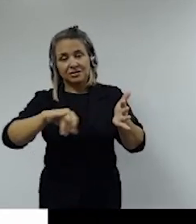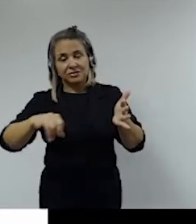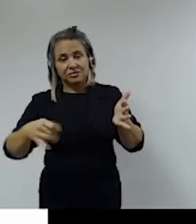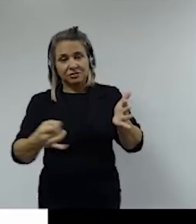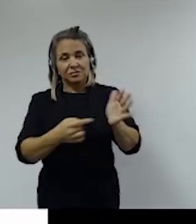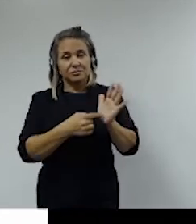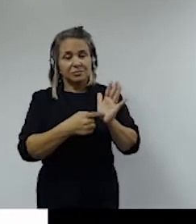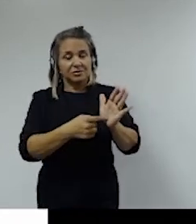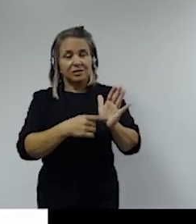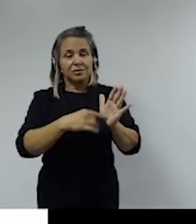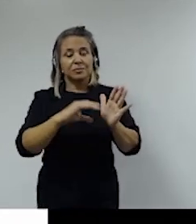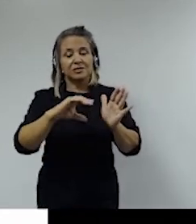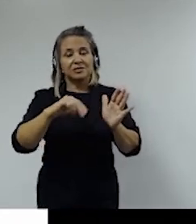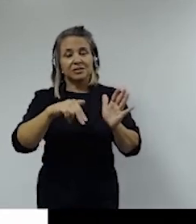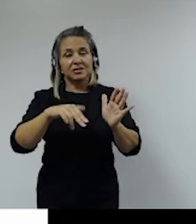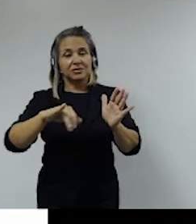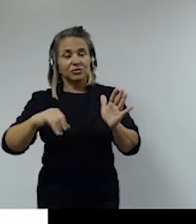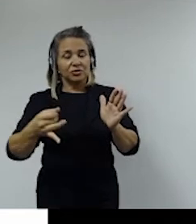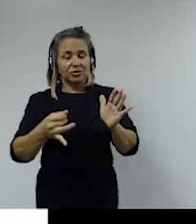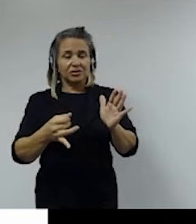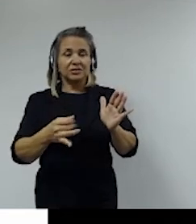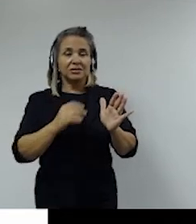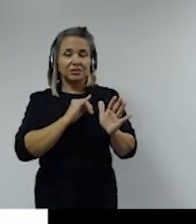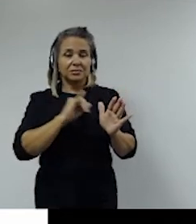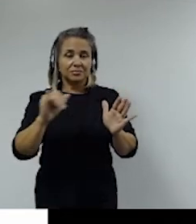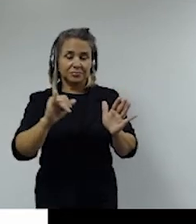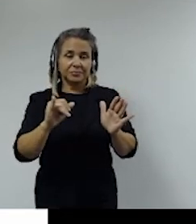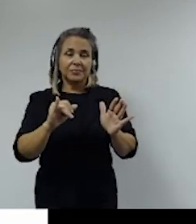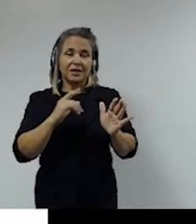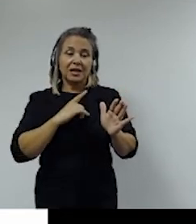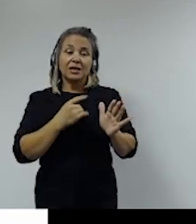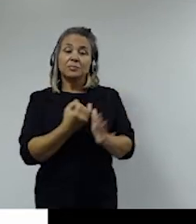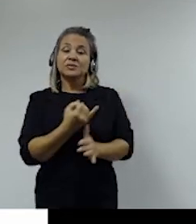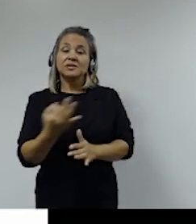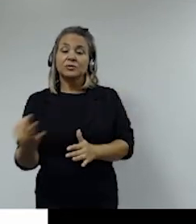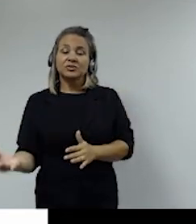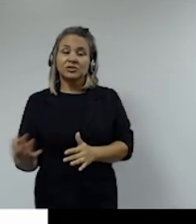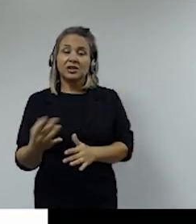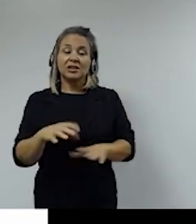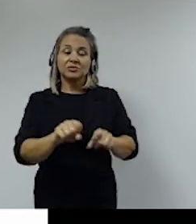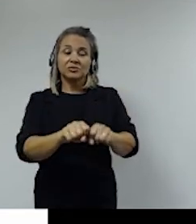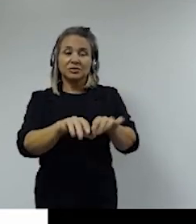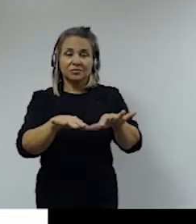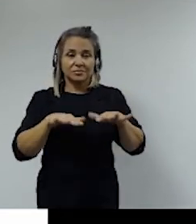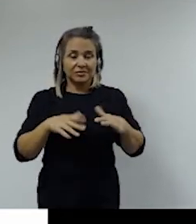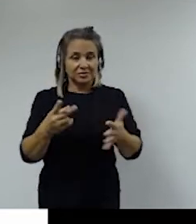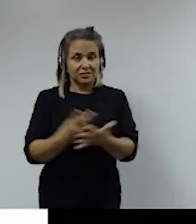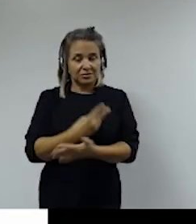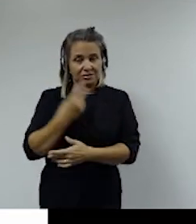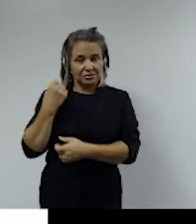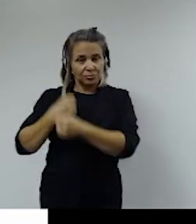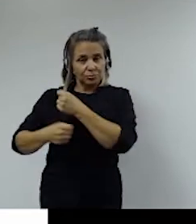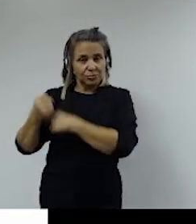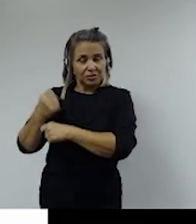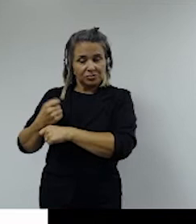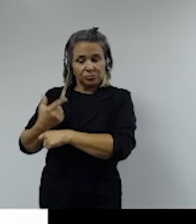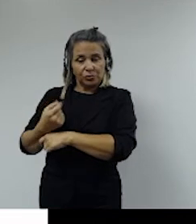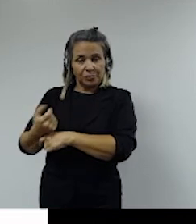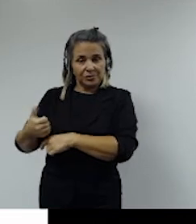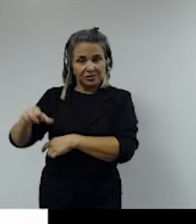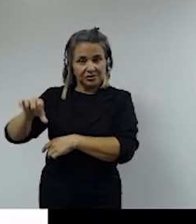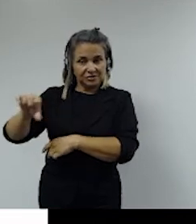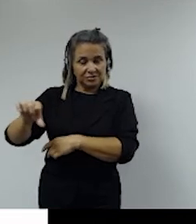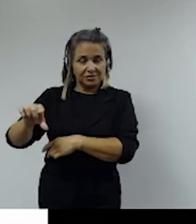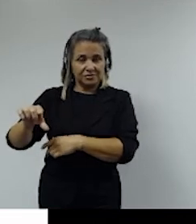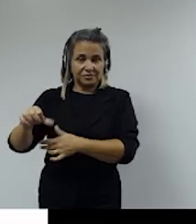dados trazidos pelo CNJ, que eles mostram o número de audiências de custódia realizado ao longo do ano de 2019 e os